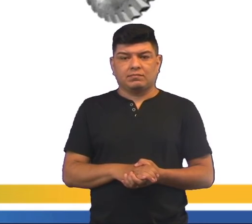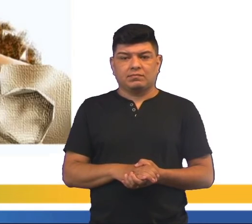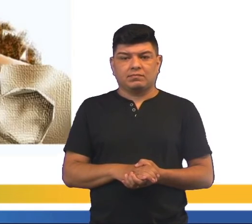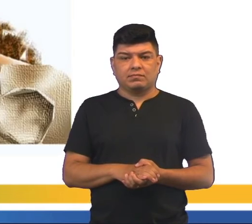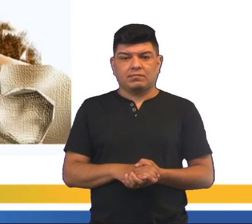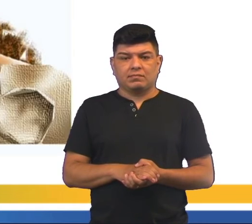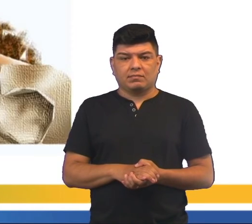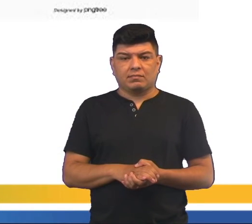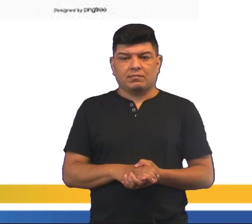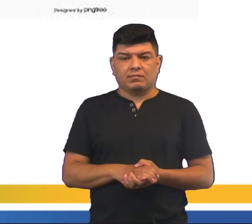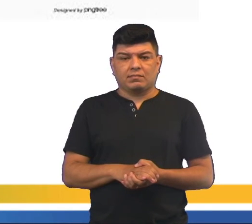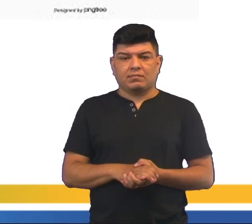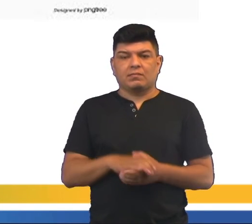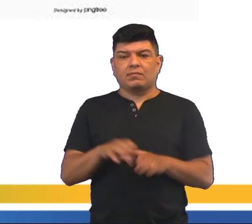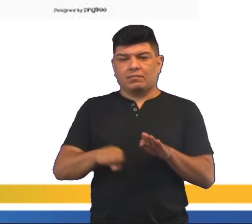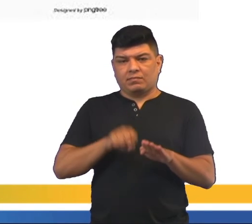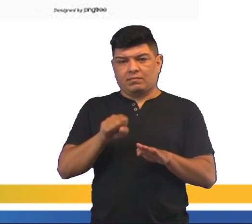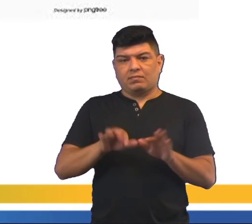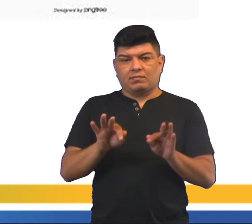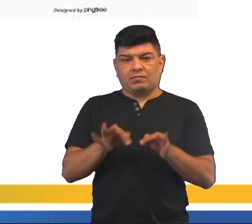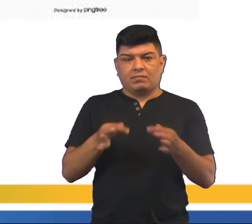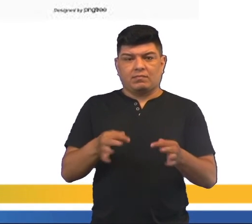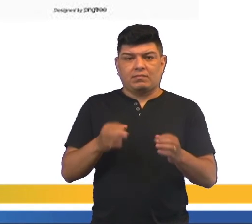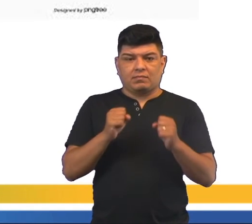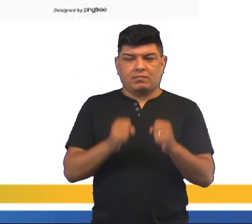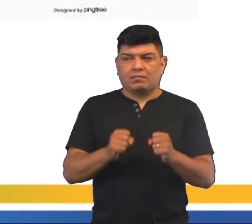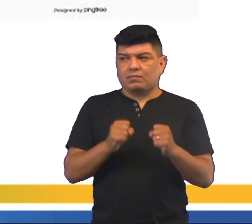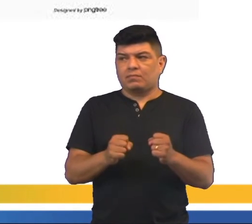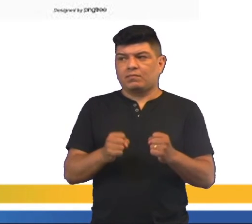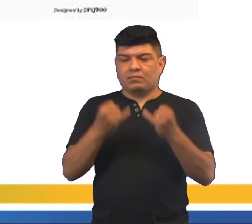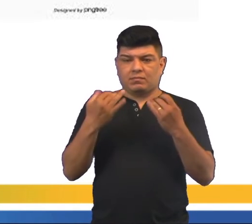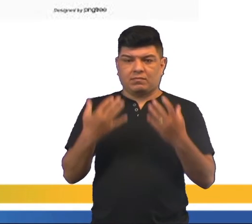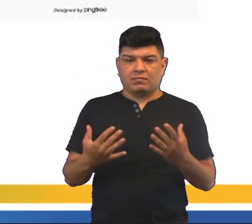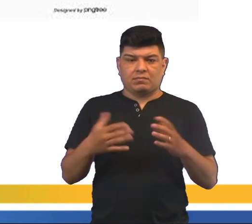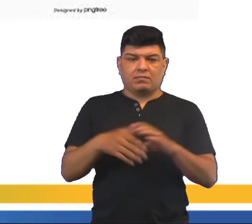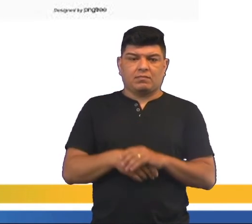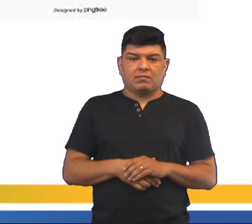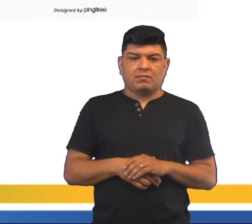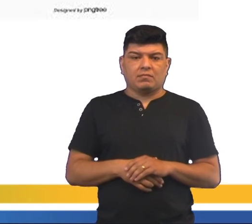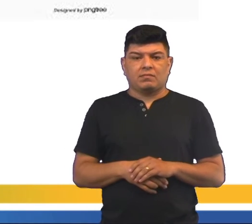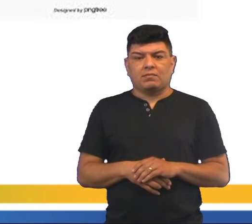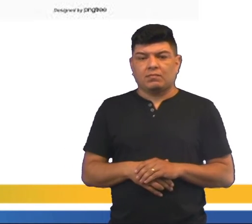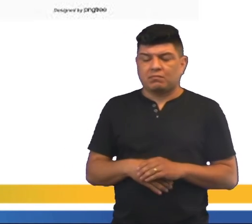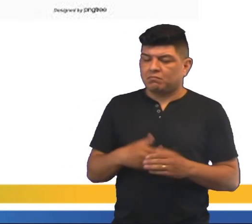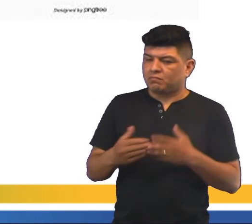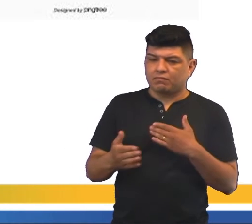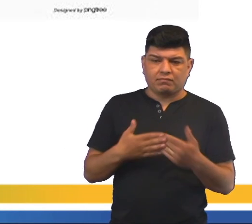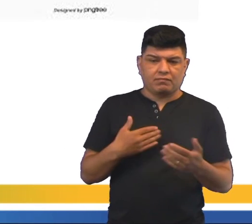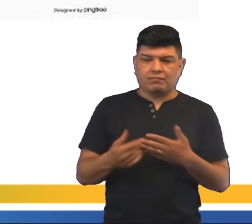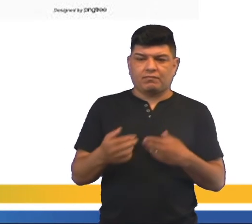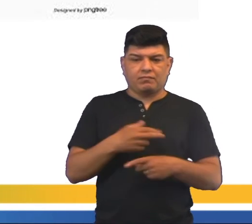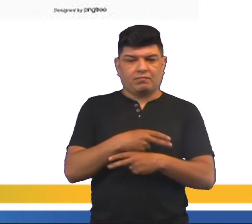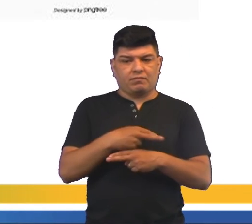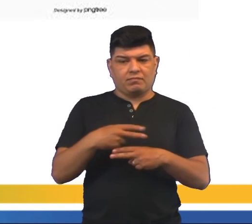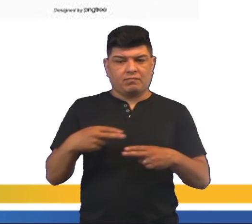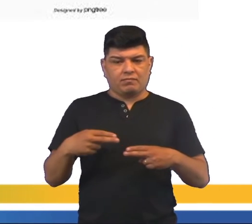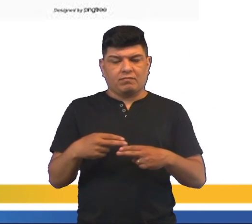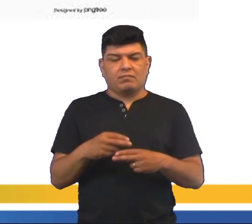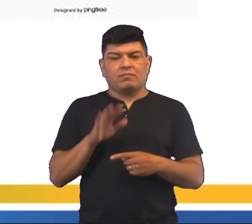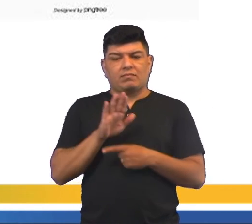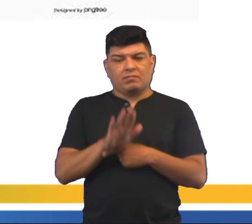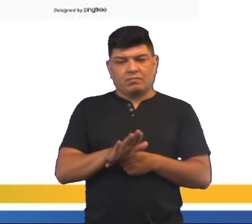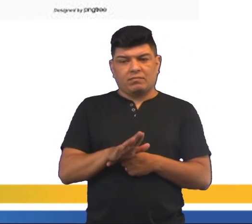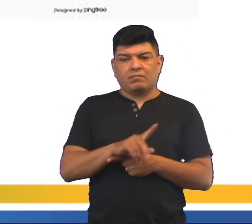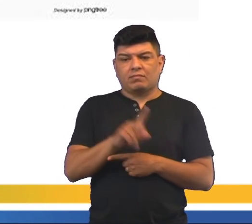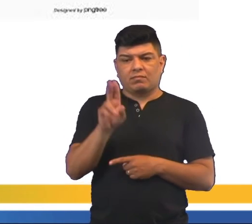quando a gente fala das máquinas simples a gente poderia definir né que são qualquer instrumento aí